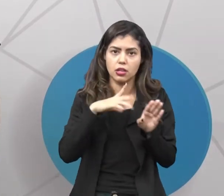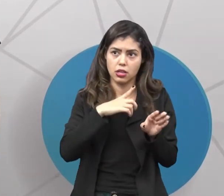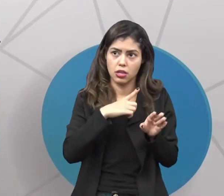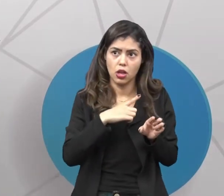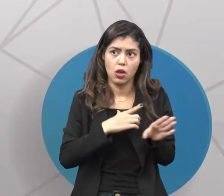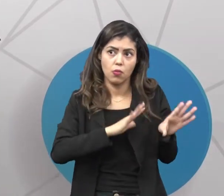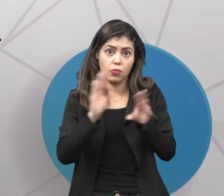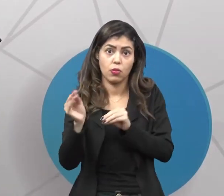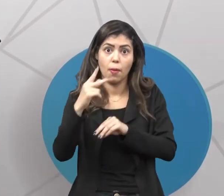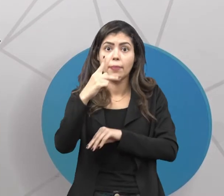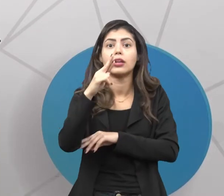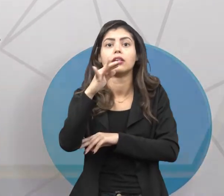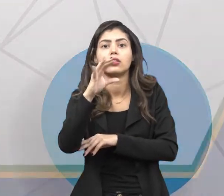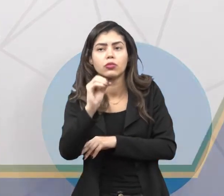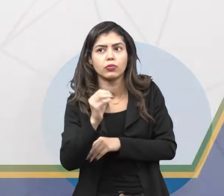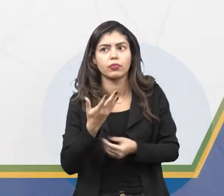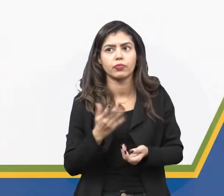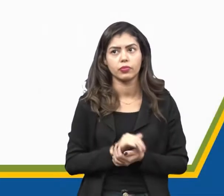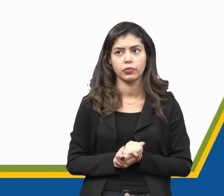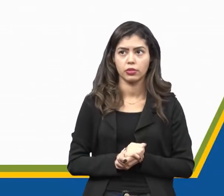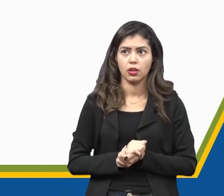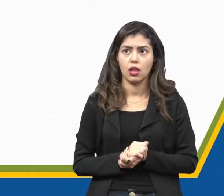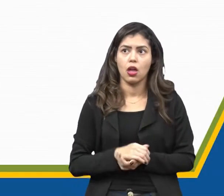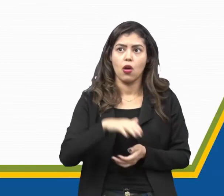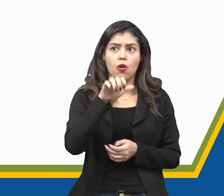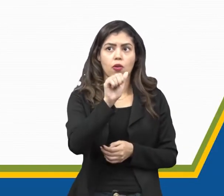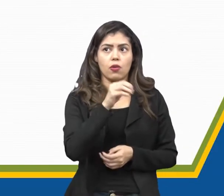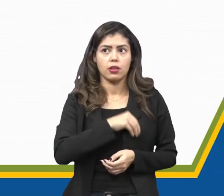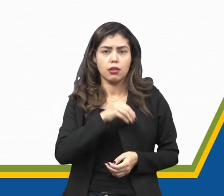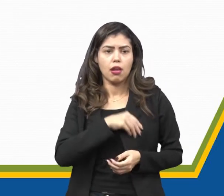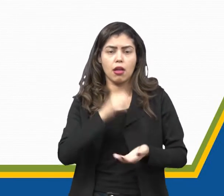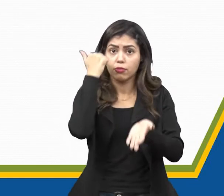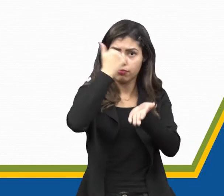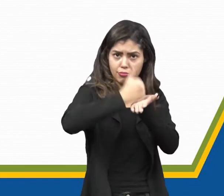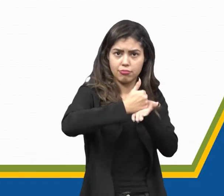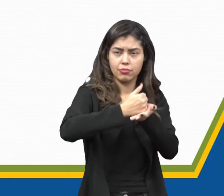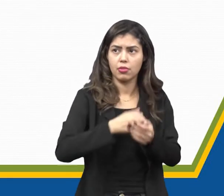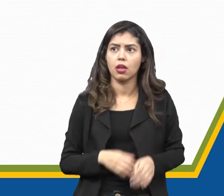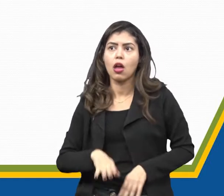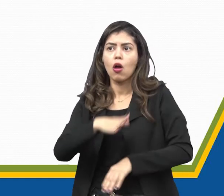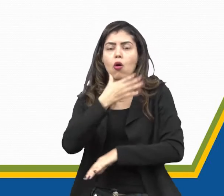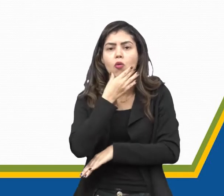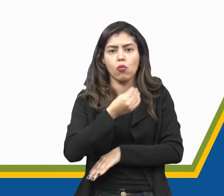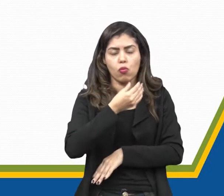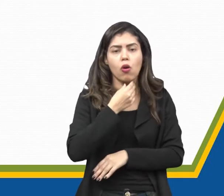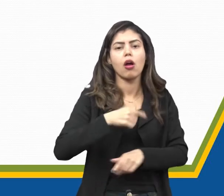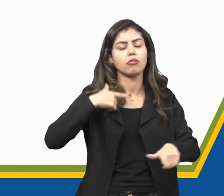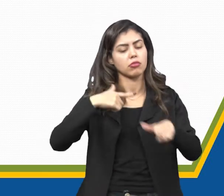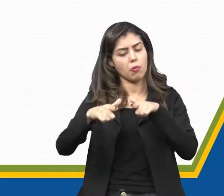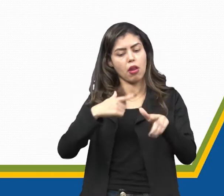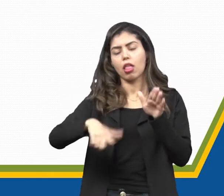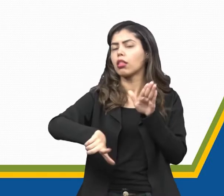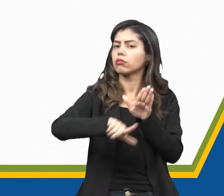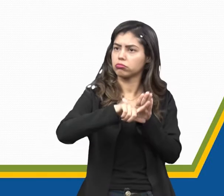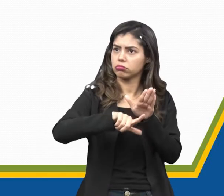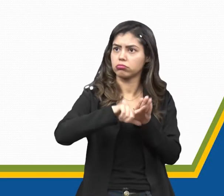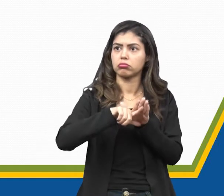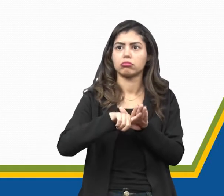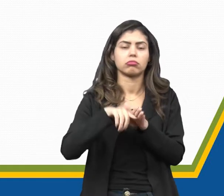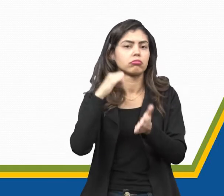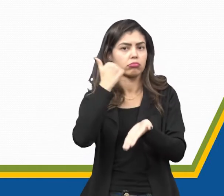por período. O assalariado permanente, tá? É aquele contratado com toda a legislação,